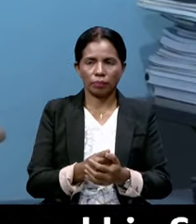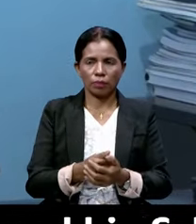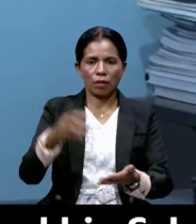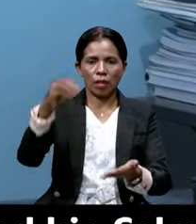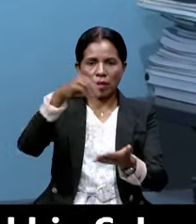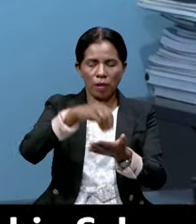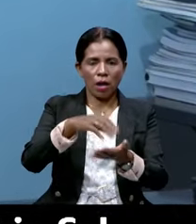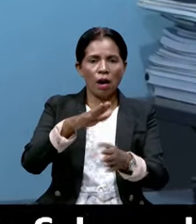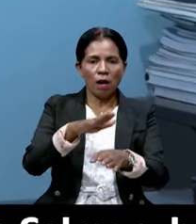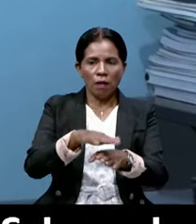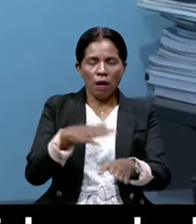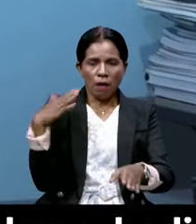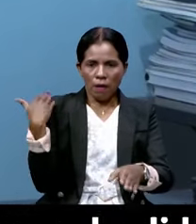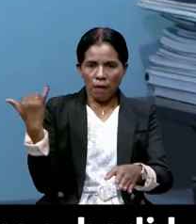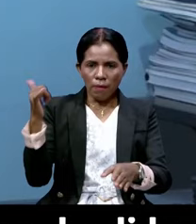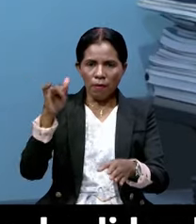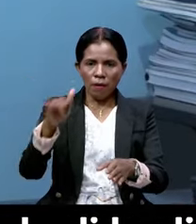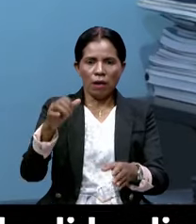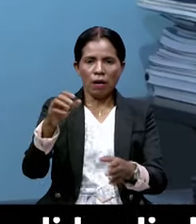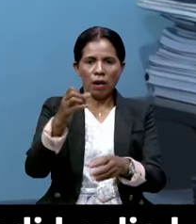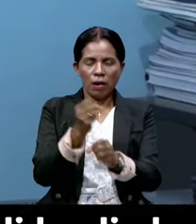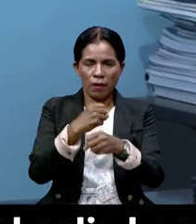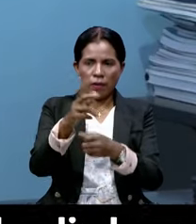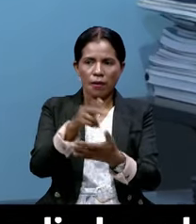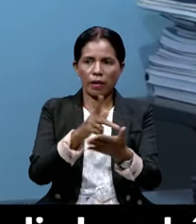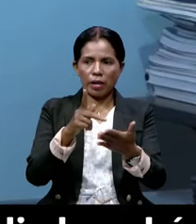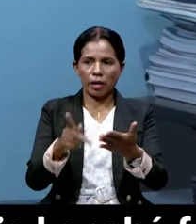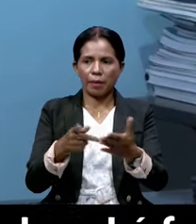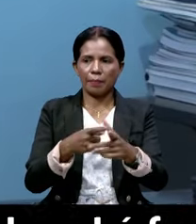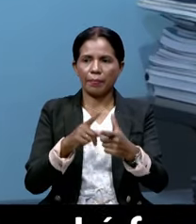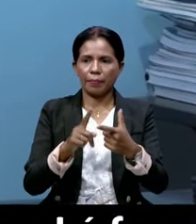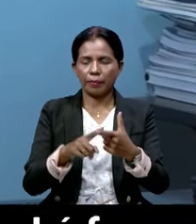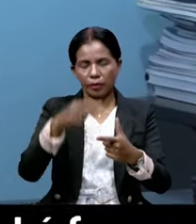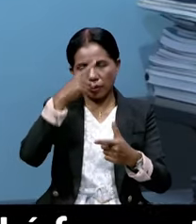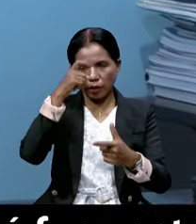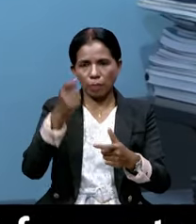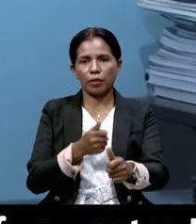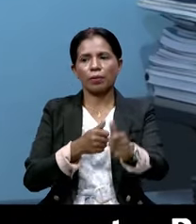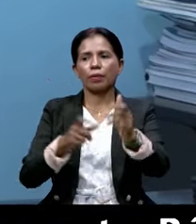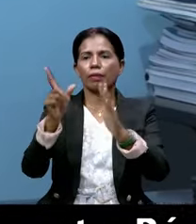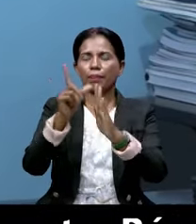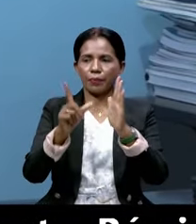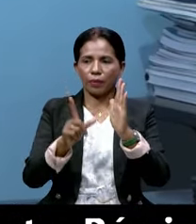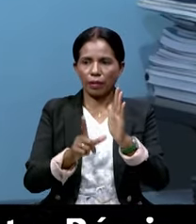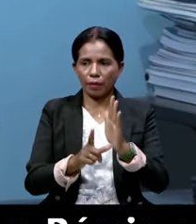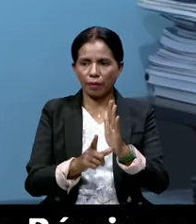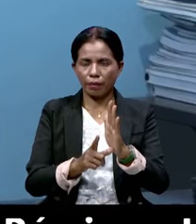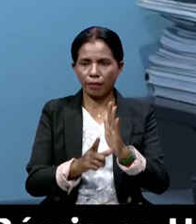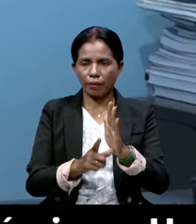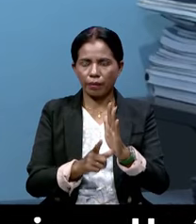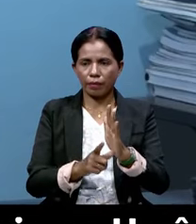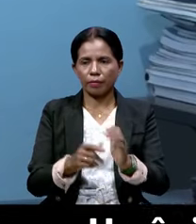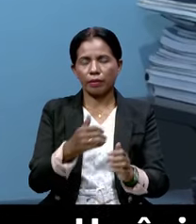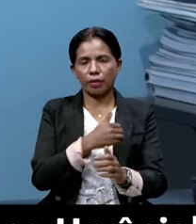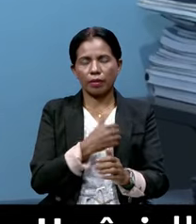acomoda jovens se envolvem em crime, também por lei de questão de imputabilidade se eles tiveram